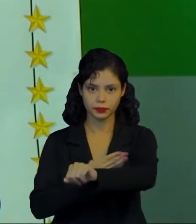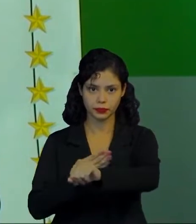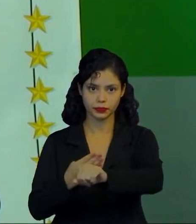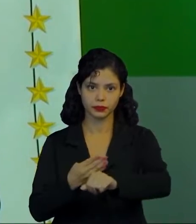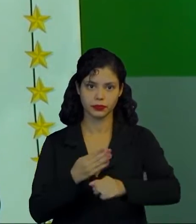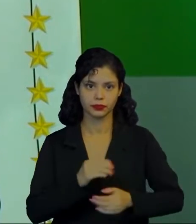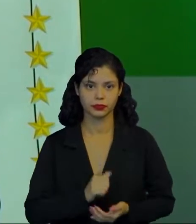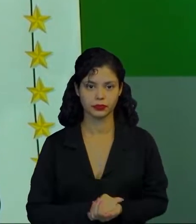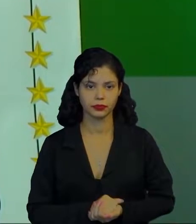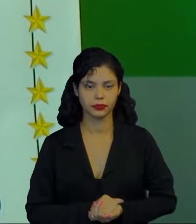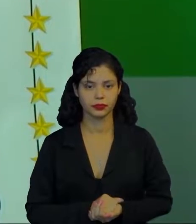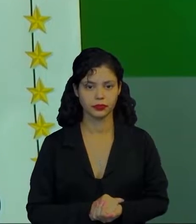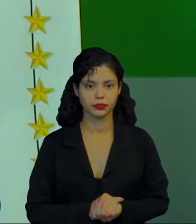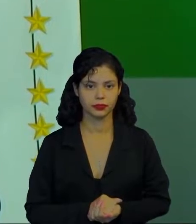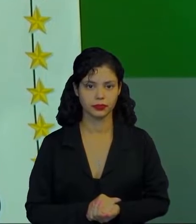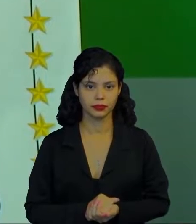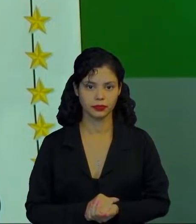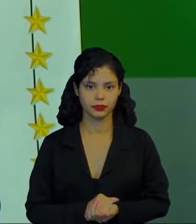Brancas,